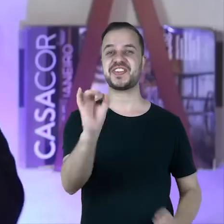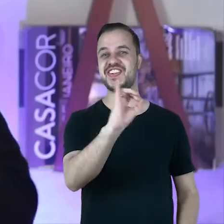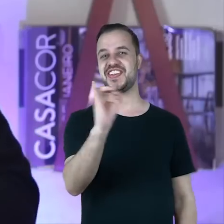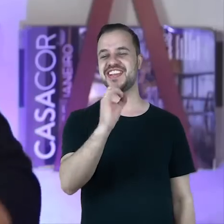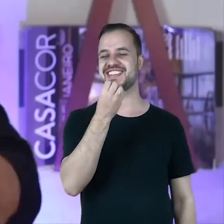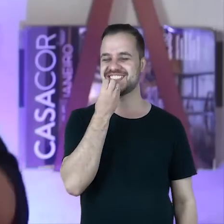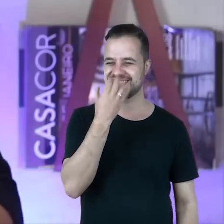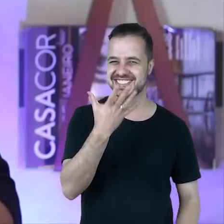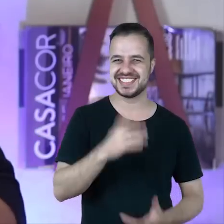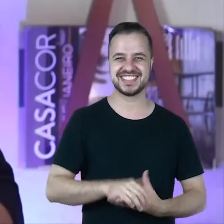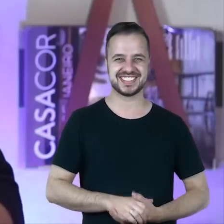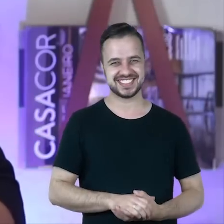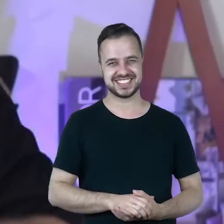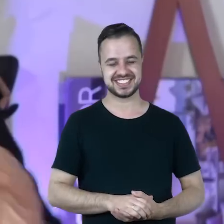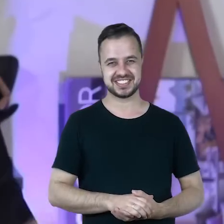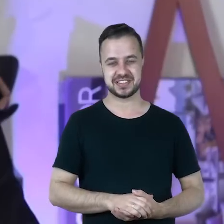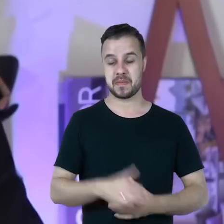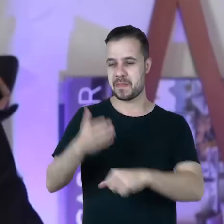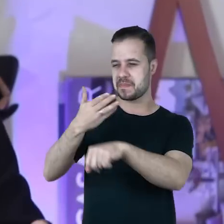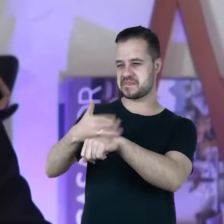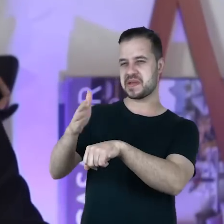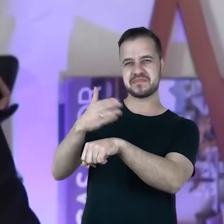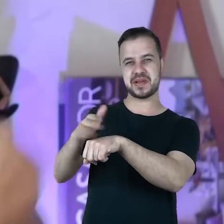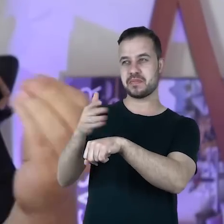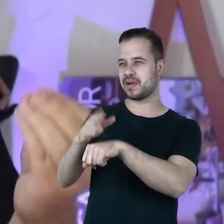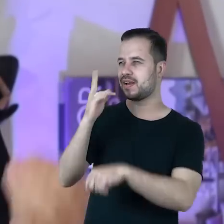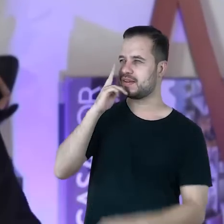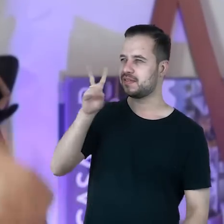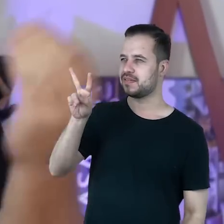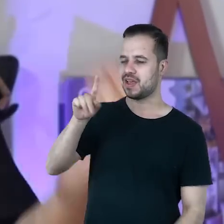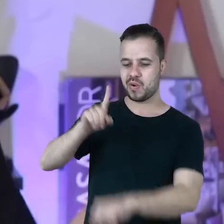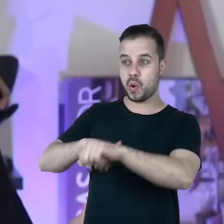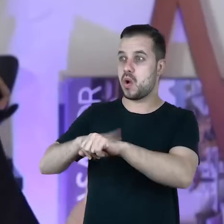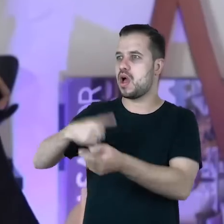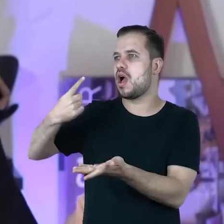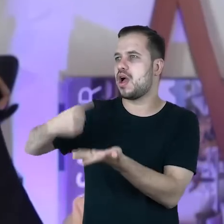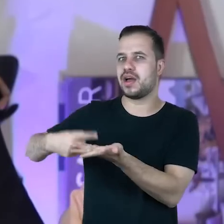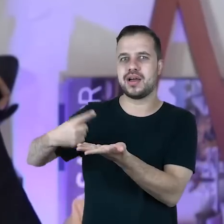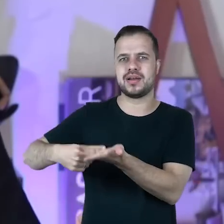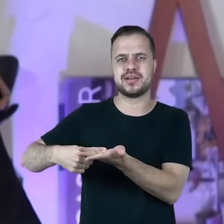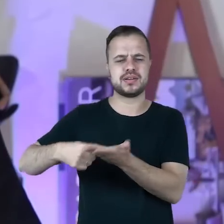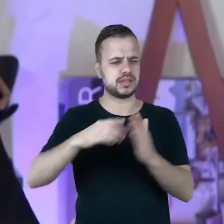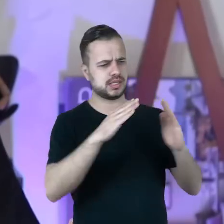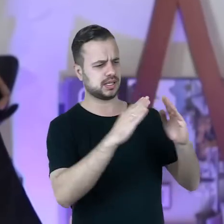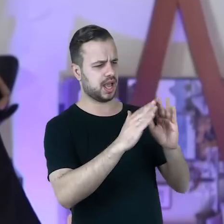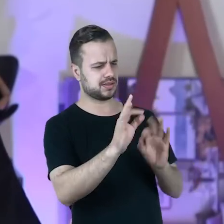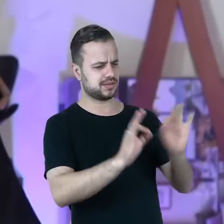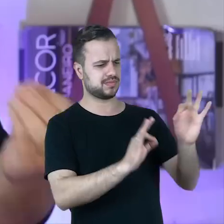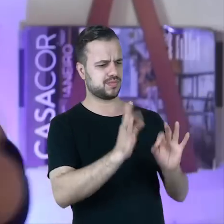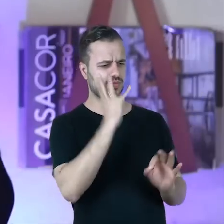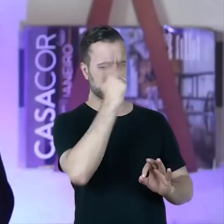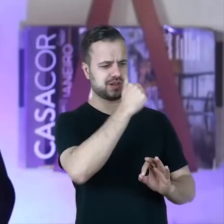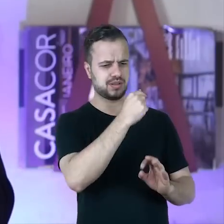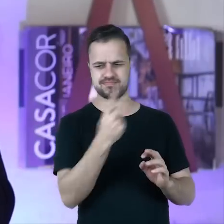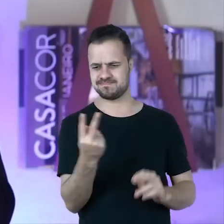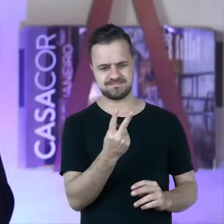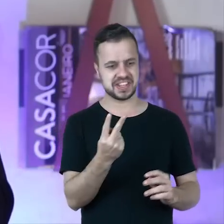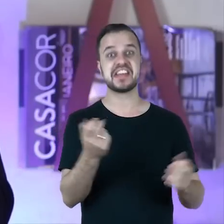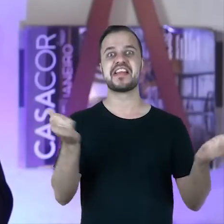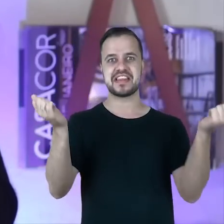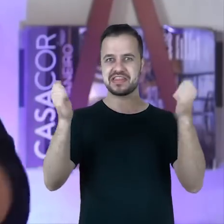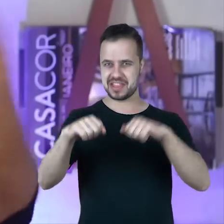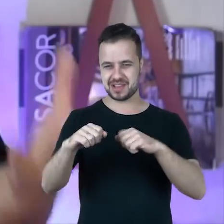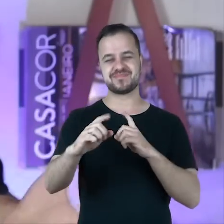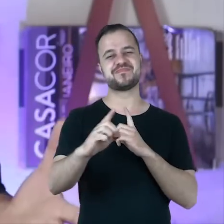Oi pessoal da Van, tudo bem com vocês? Nada melhor do que unir a praticidade de não perder a hora com a decoração da casa. E essa união perfeita